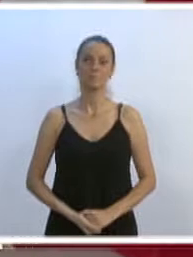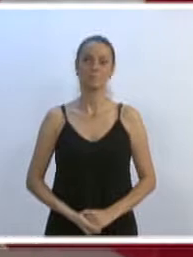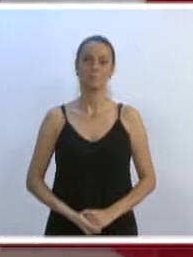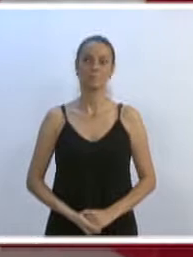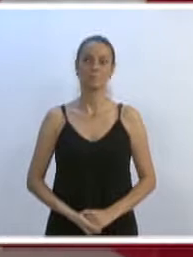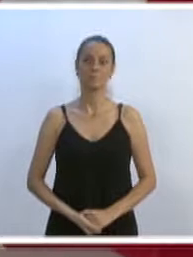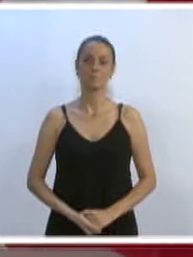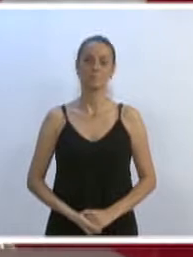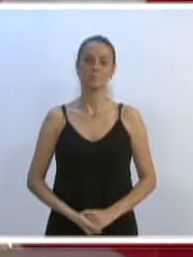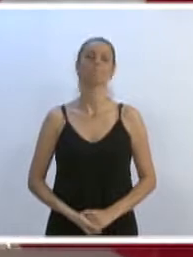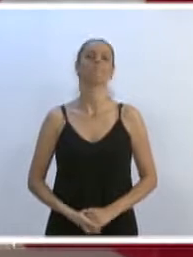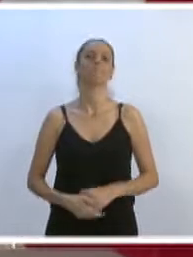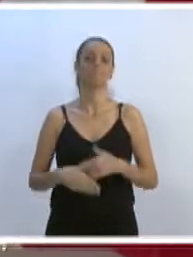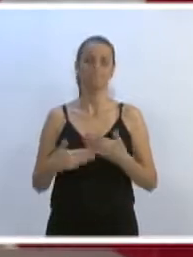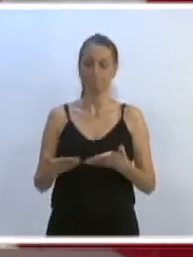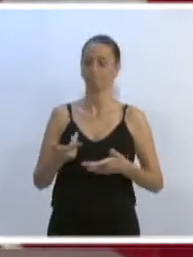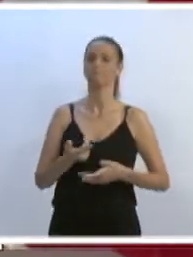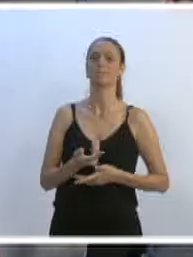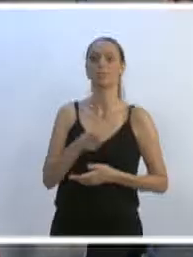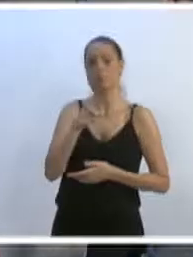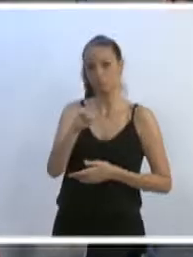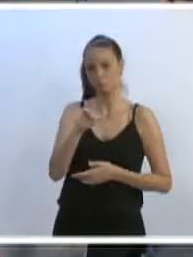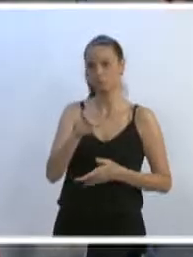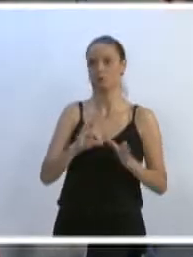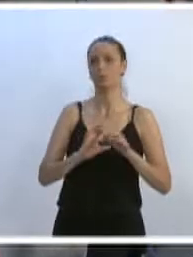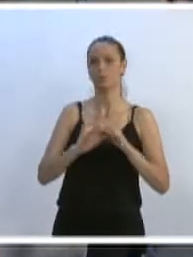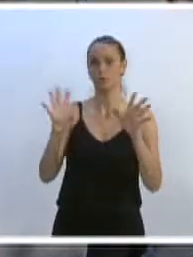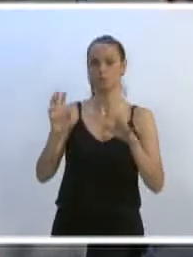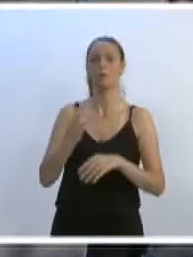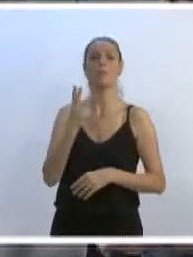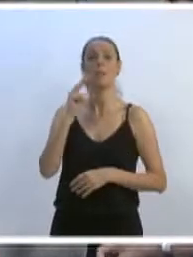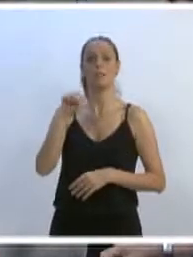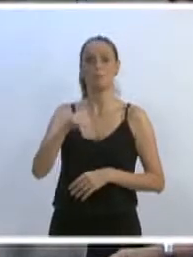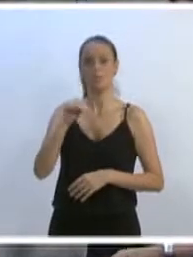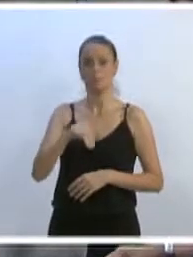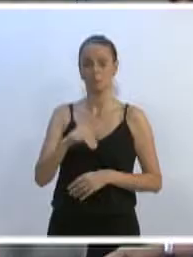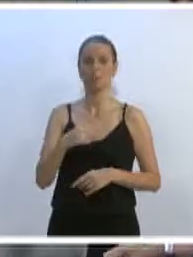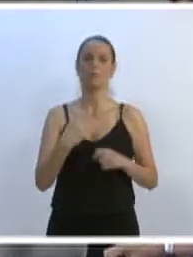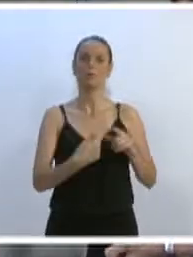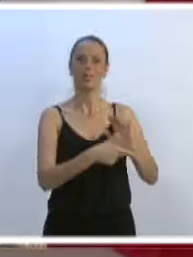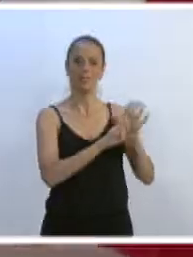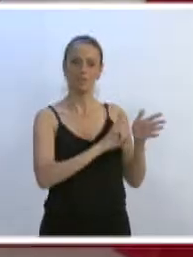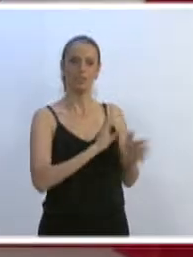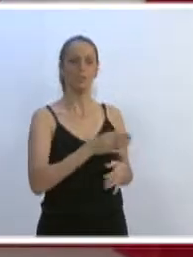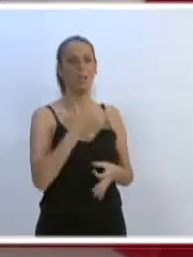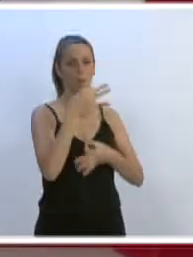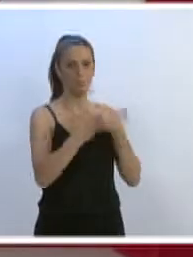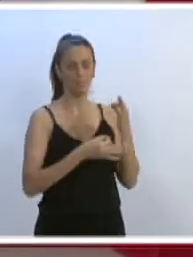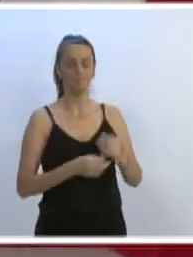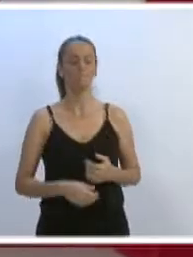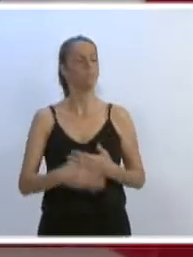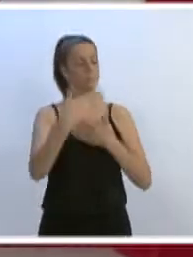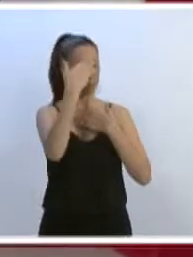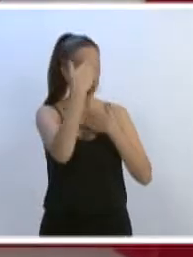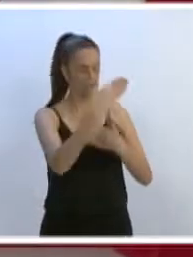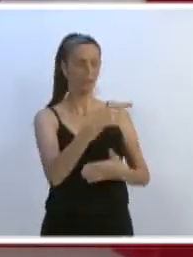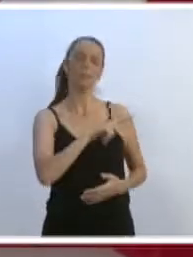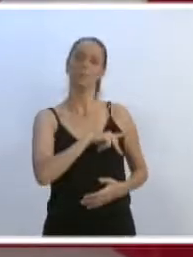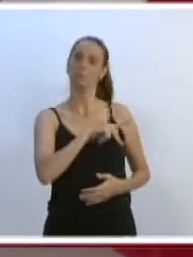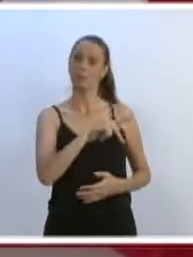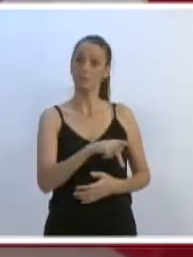concedo vossa excelência o vereador zeca mais três minutos devido a sua parte muito obrigado presidente almir vieira